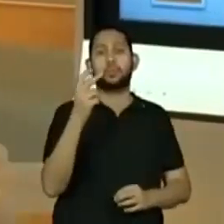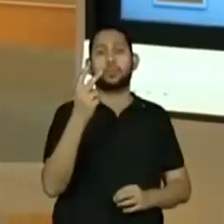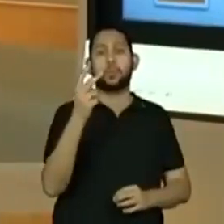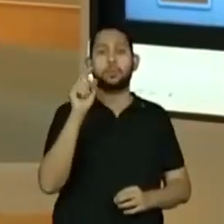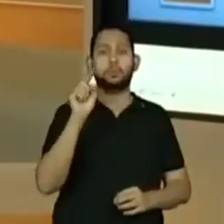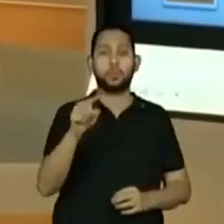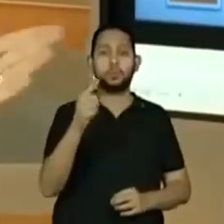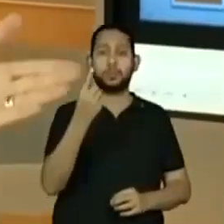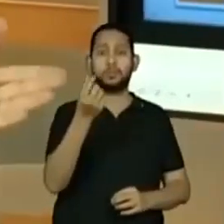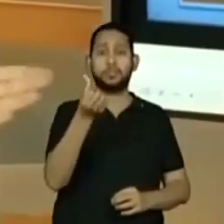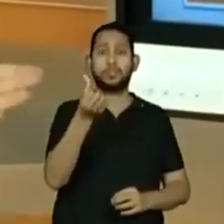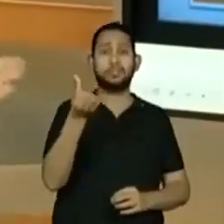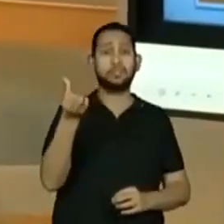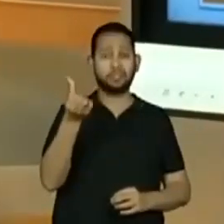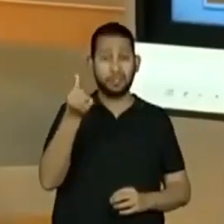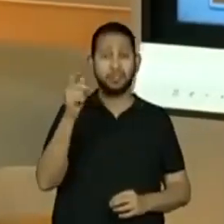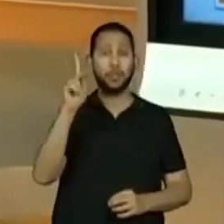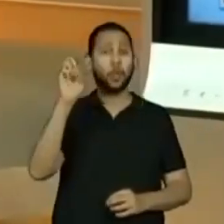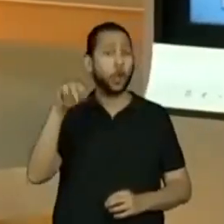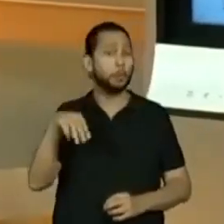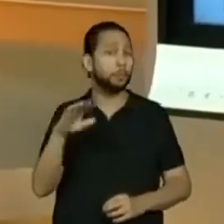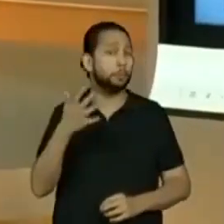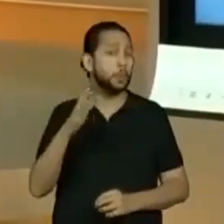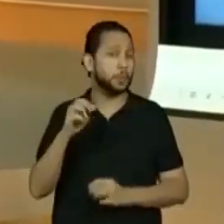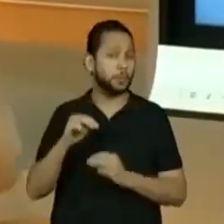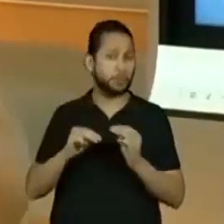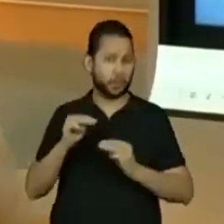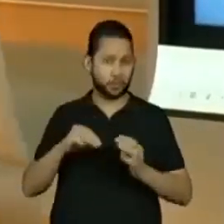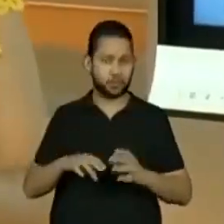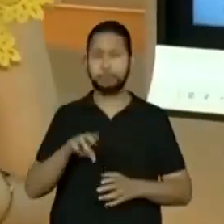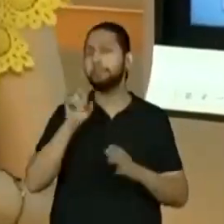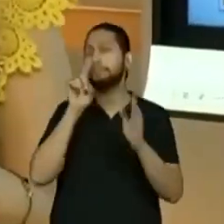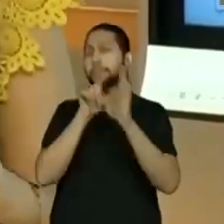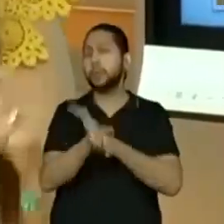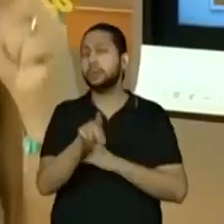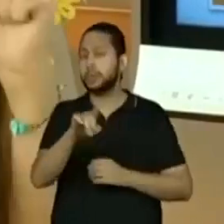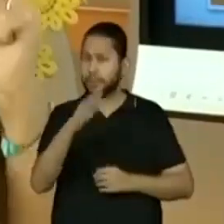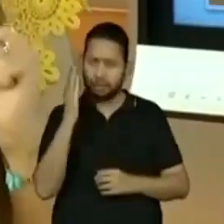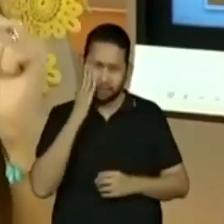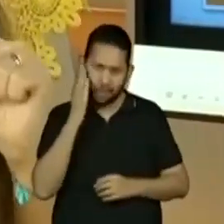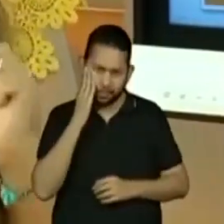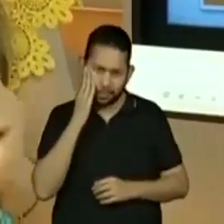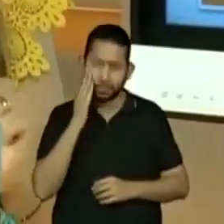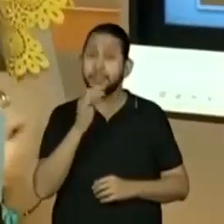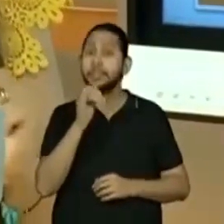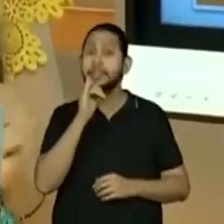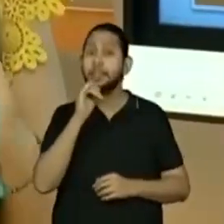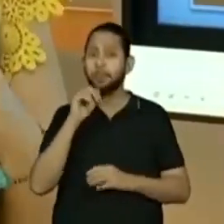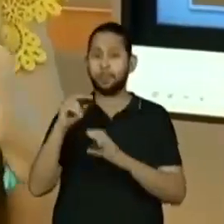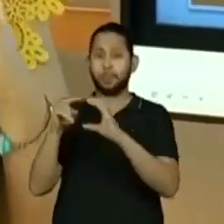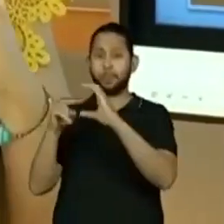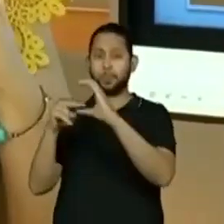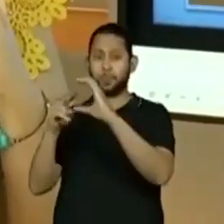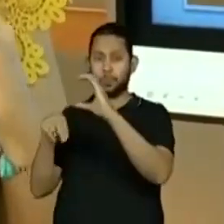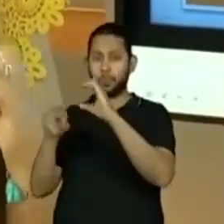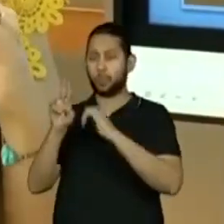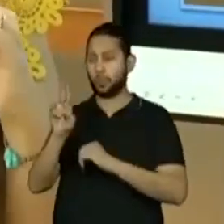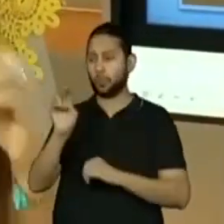382.166 quilômetros, em média? E será que você sabia também que o planeta Urano